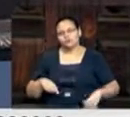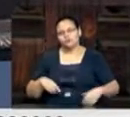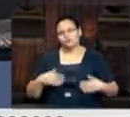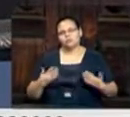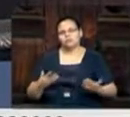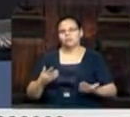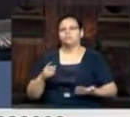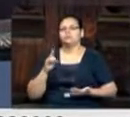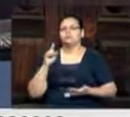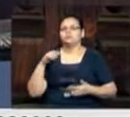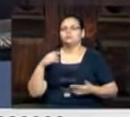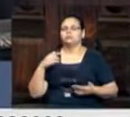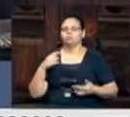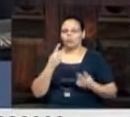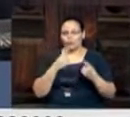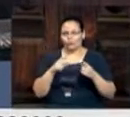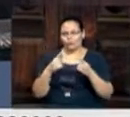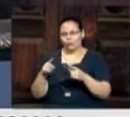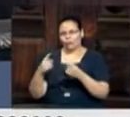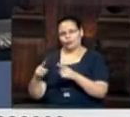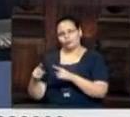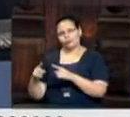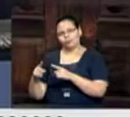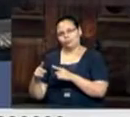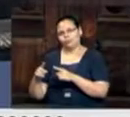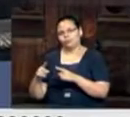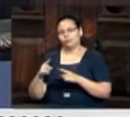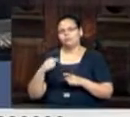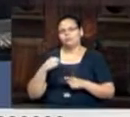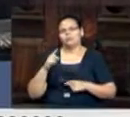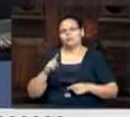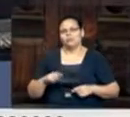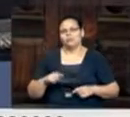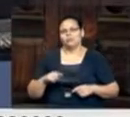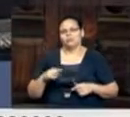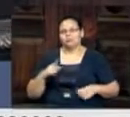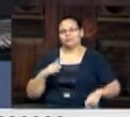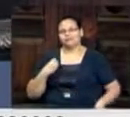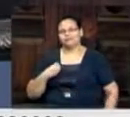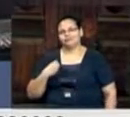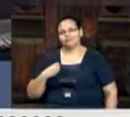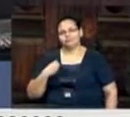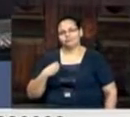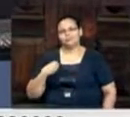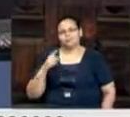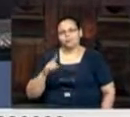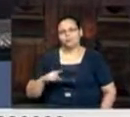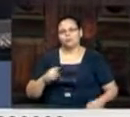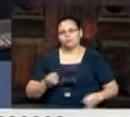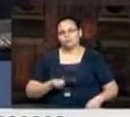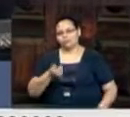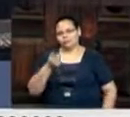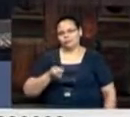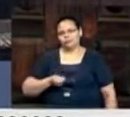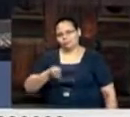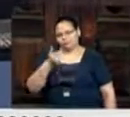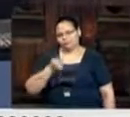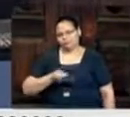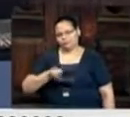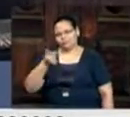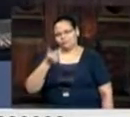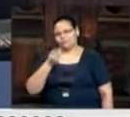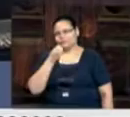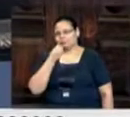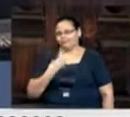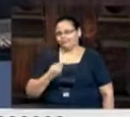muito veemente contra mais esse presente, mais essa concessão, mais essa benesse